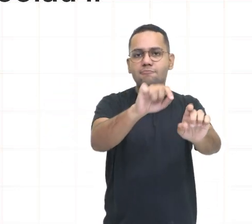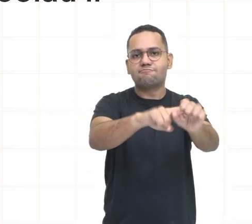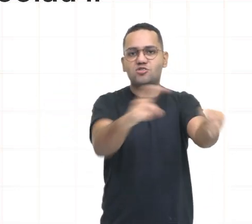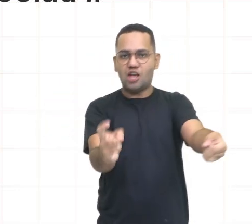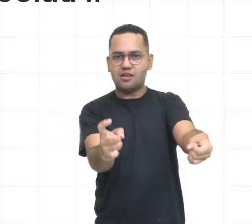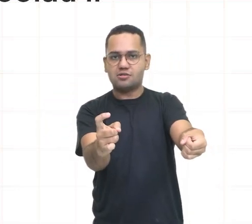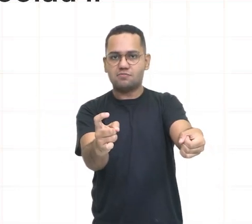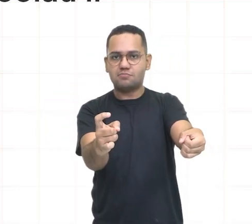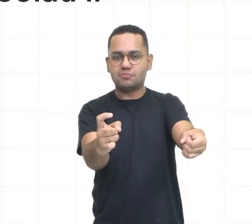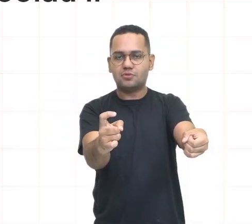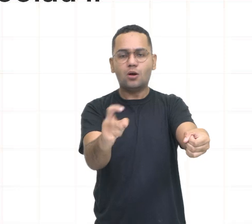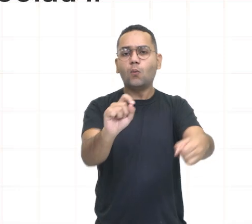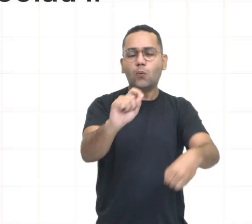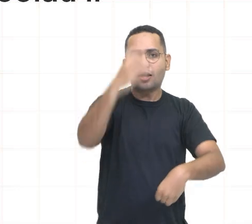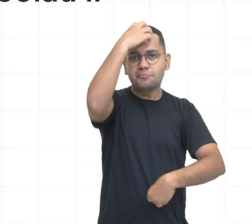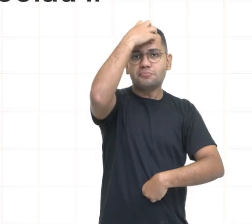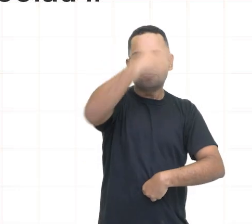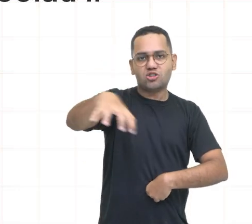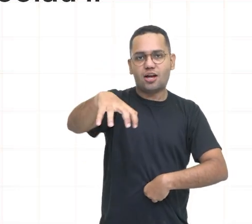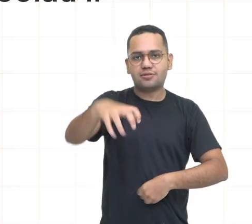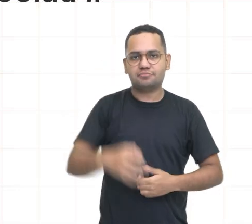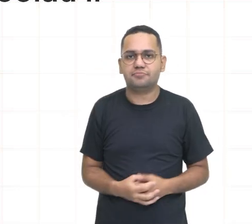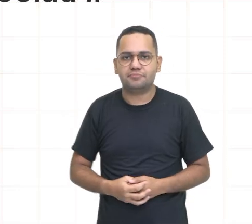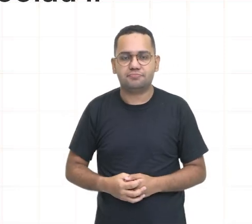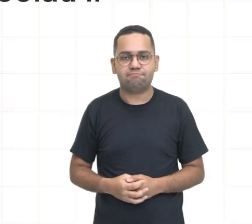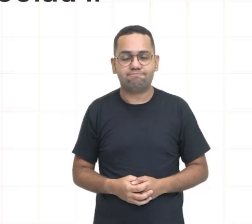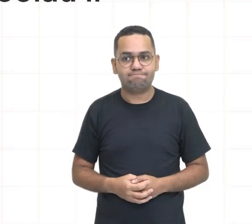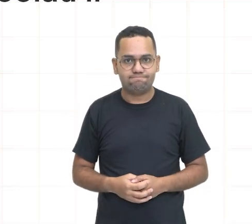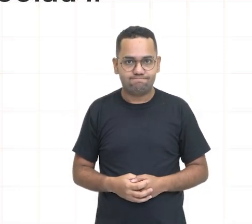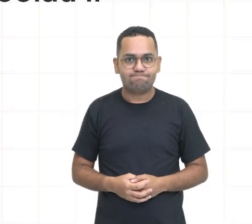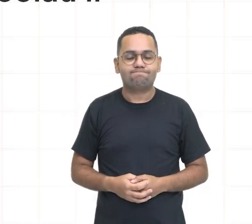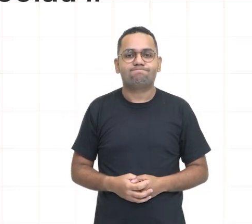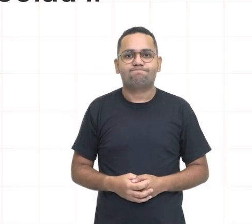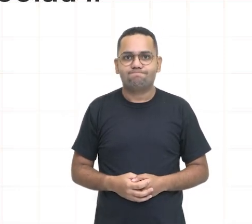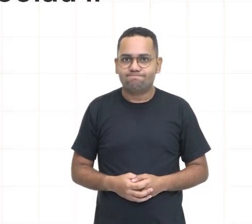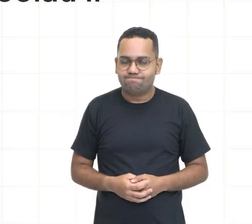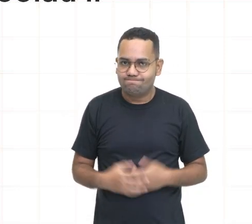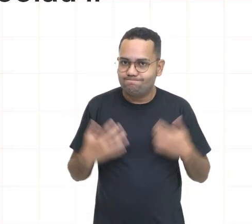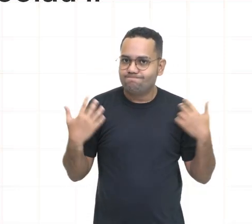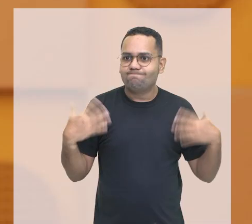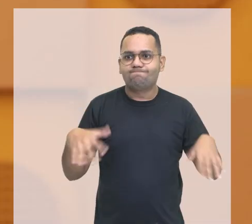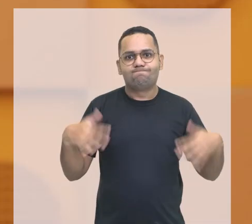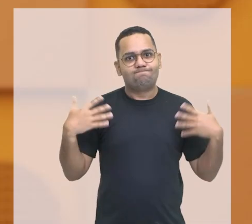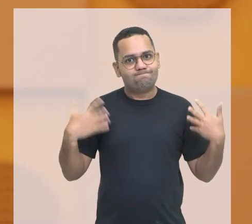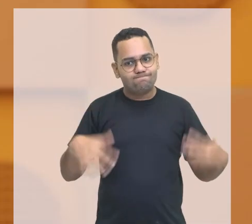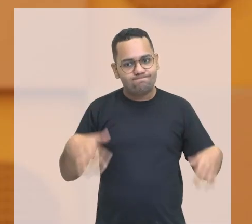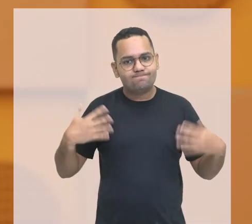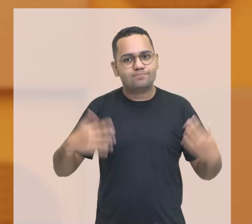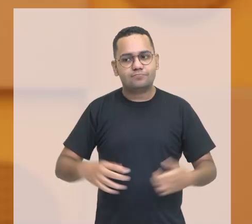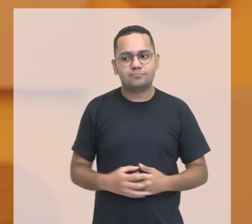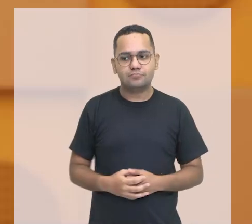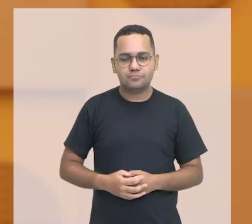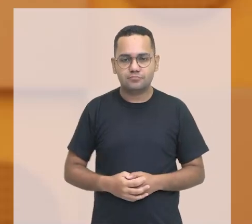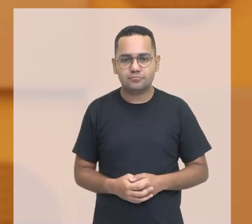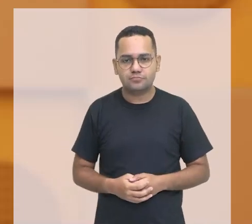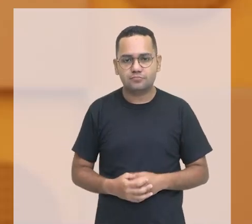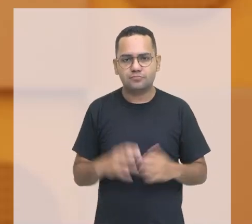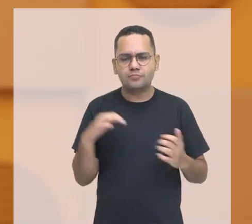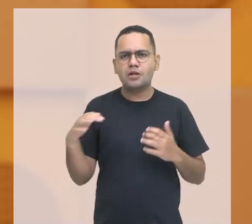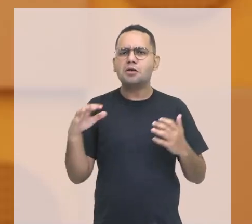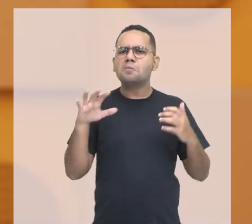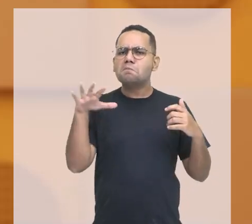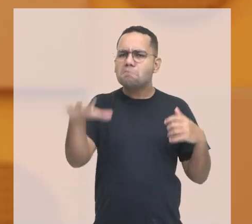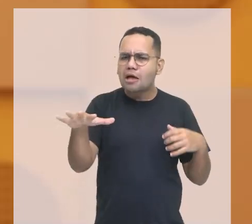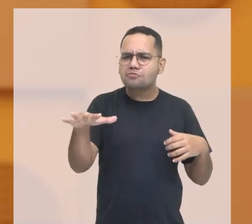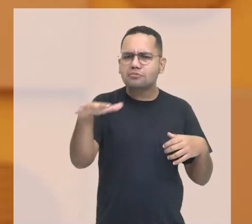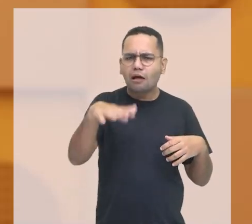abdicasse o trono. Gente, isso é muito emblemático, tá, gente? Porque à medida em que os protestos